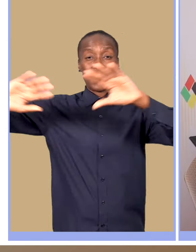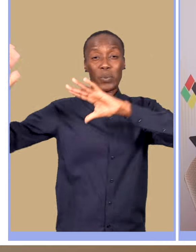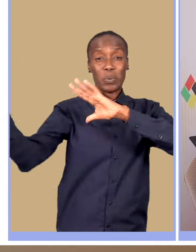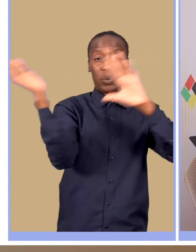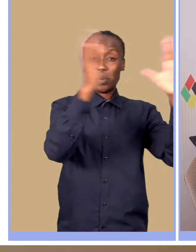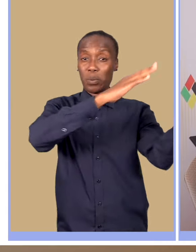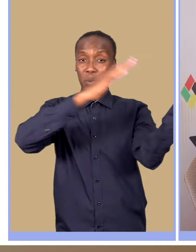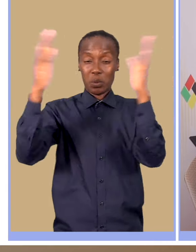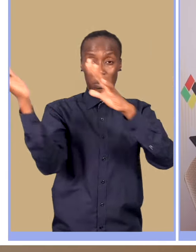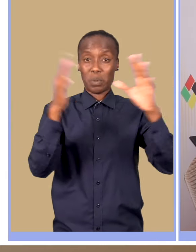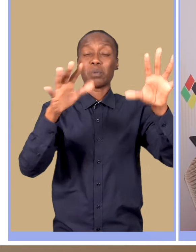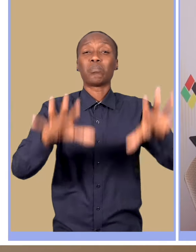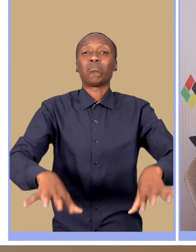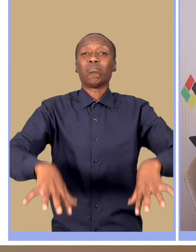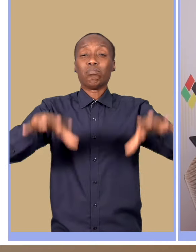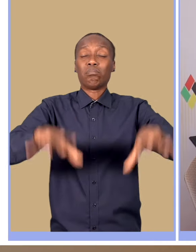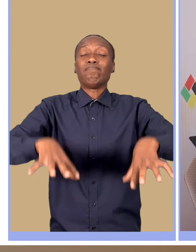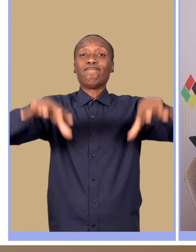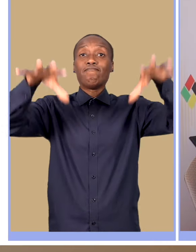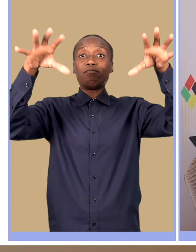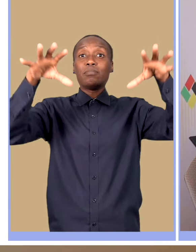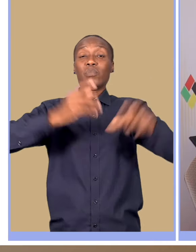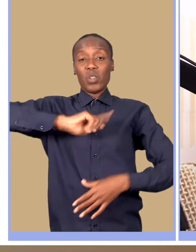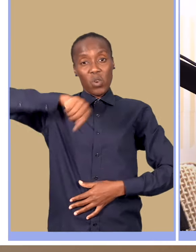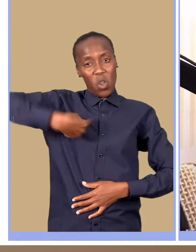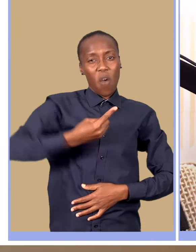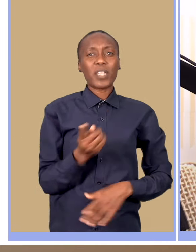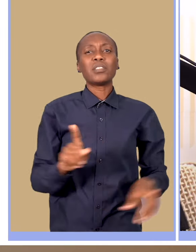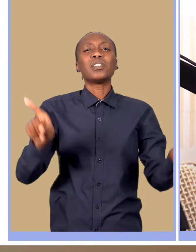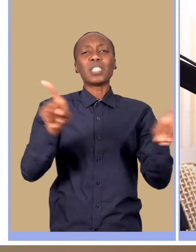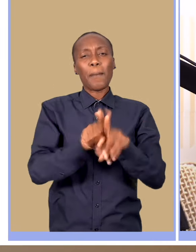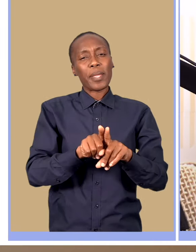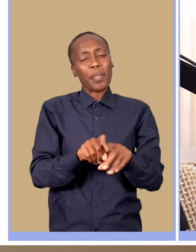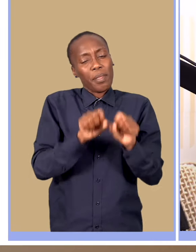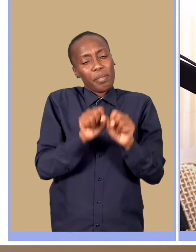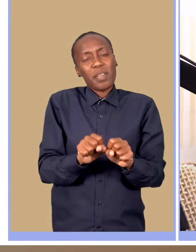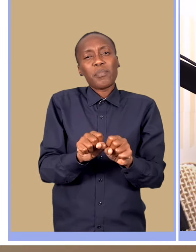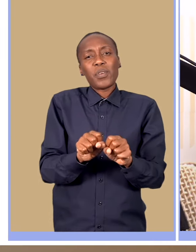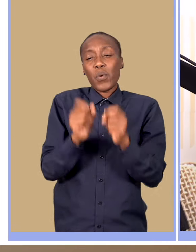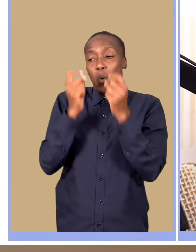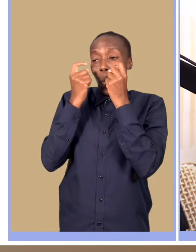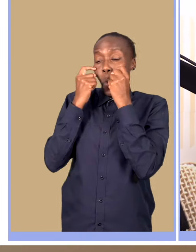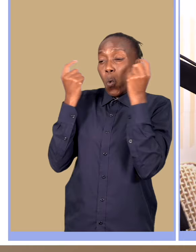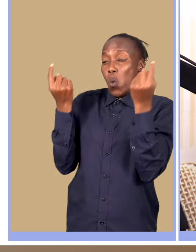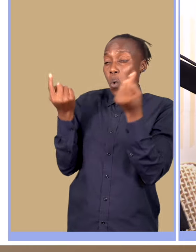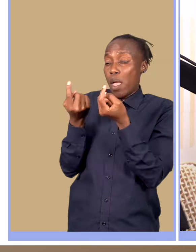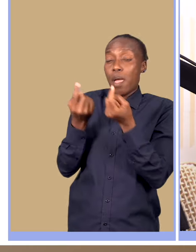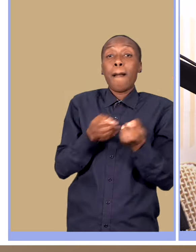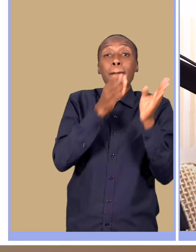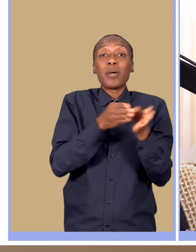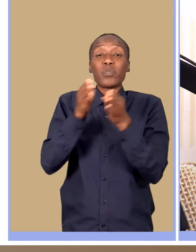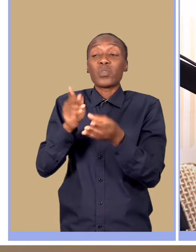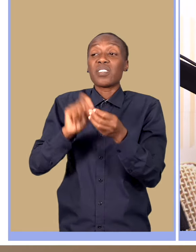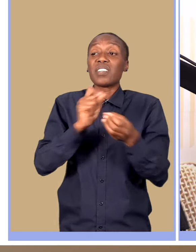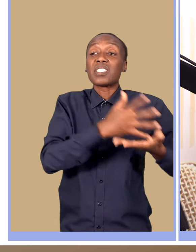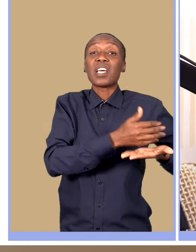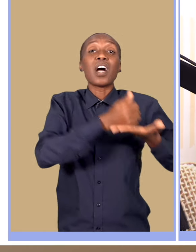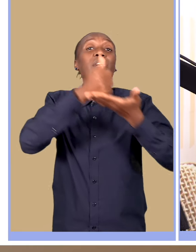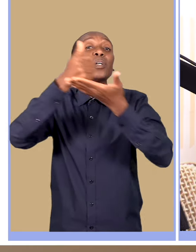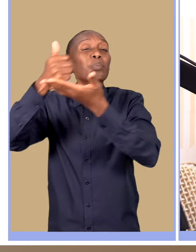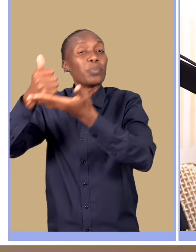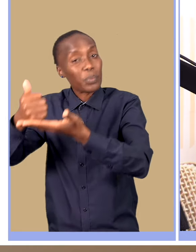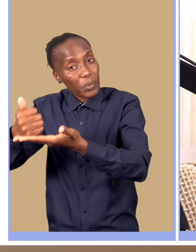contexto das mudanças climáticas. Nós também temos que olhar para as pessoas que fazem o atendimento.